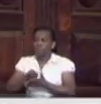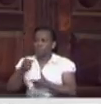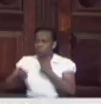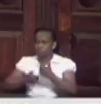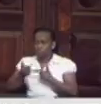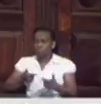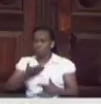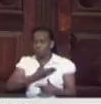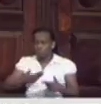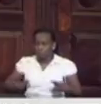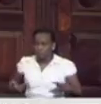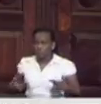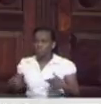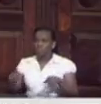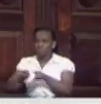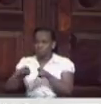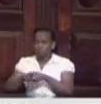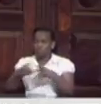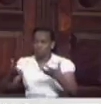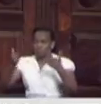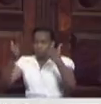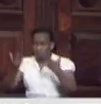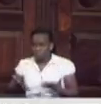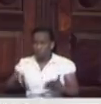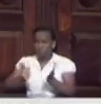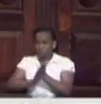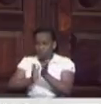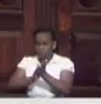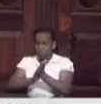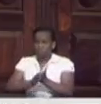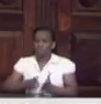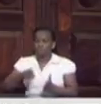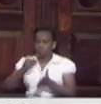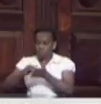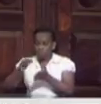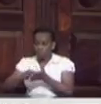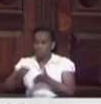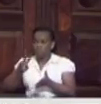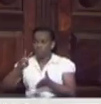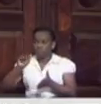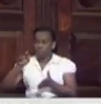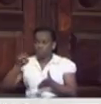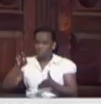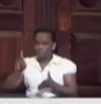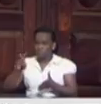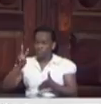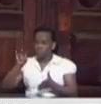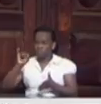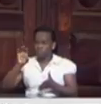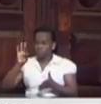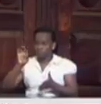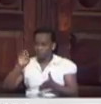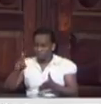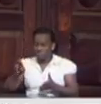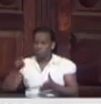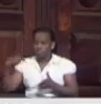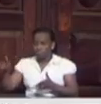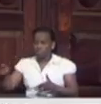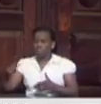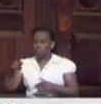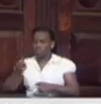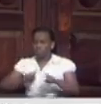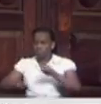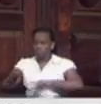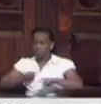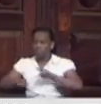Poder Executivo, e quero aqui registrar e parabenizar o secretário Wagner Victer, que essa gestão ela tem